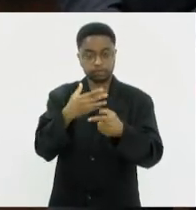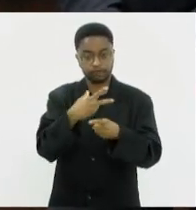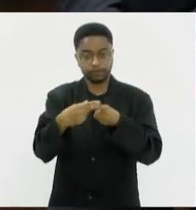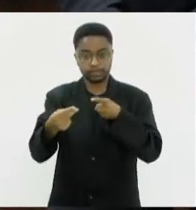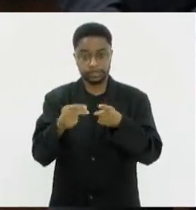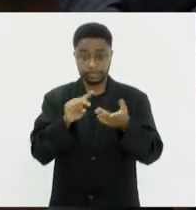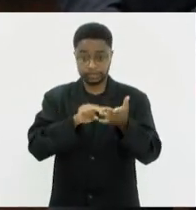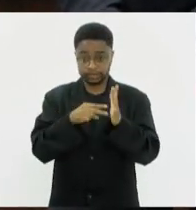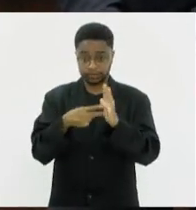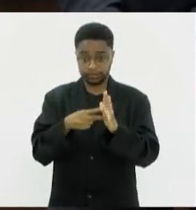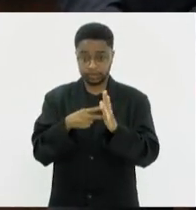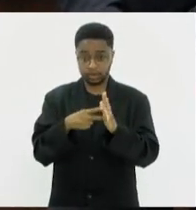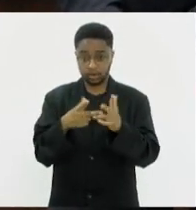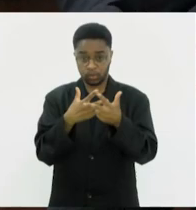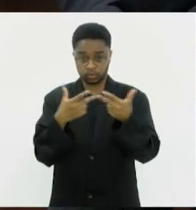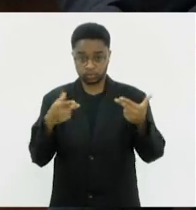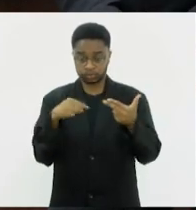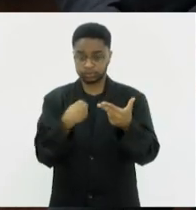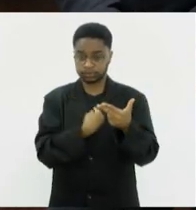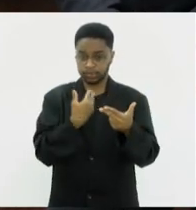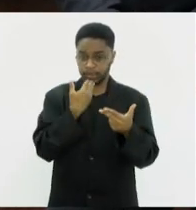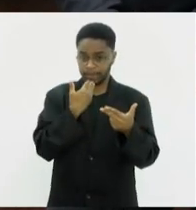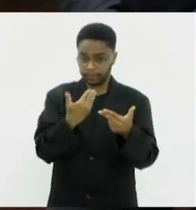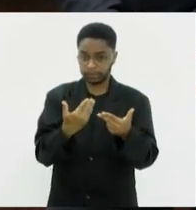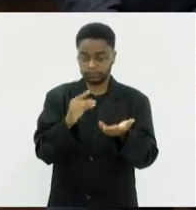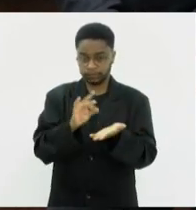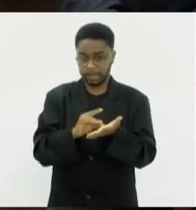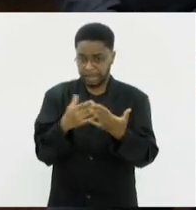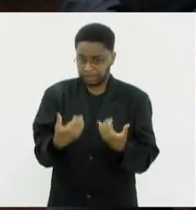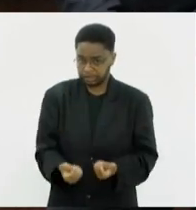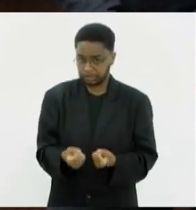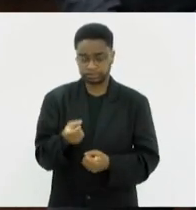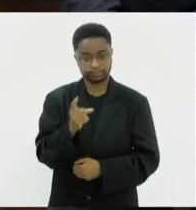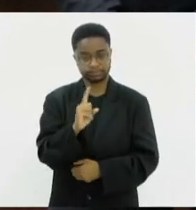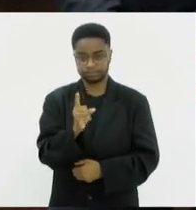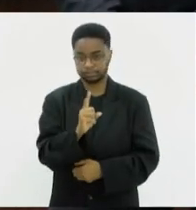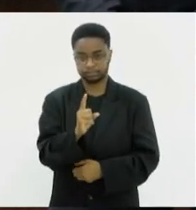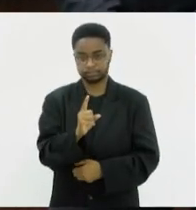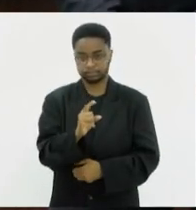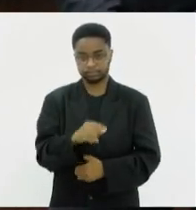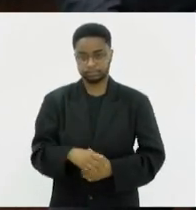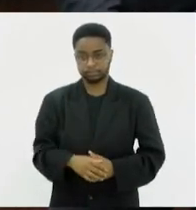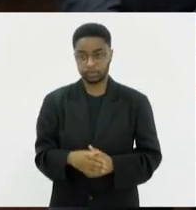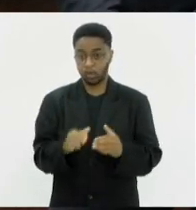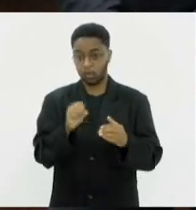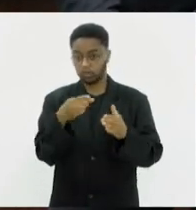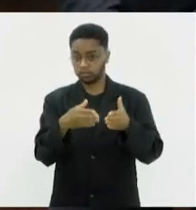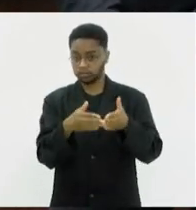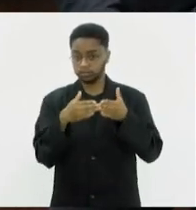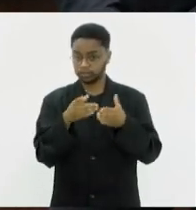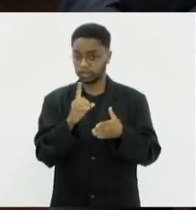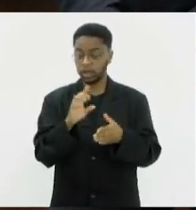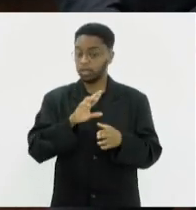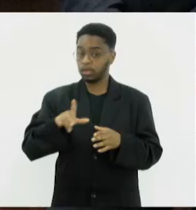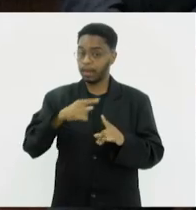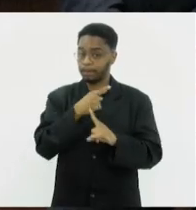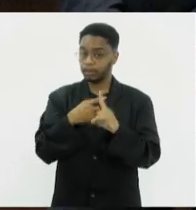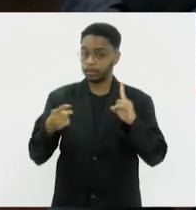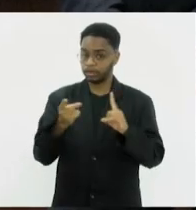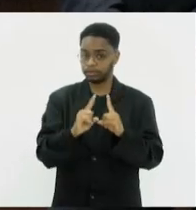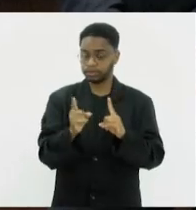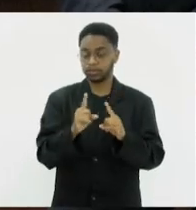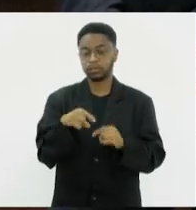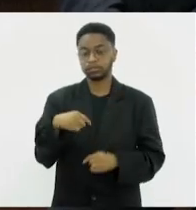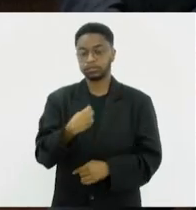significa dizer que o que nós pedimos foi acatado e que foi suspenso. Não se trata de censura, se trata